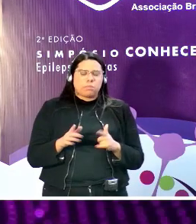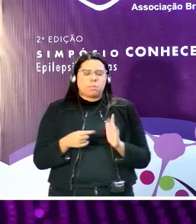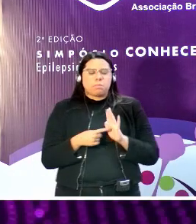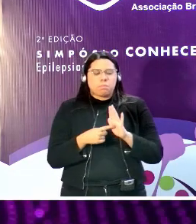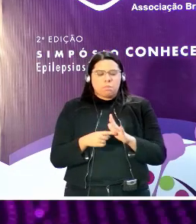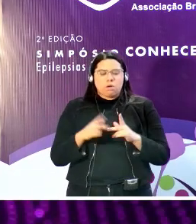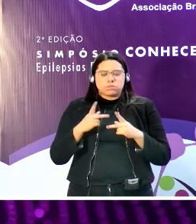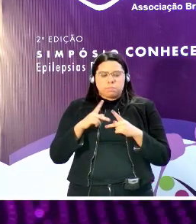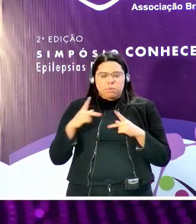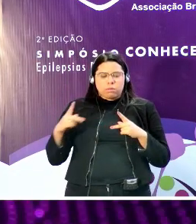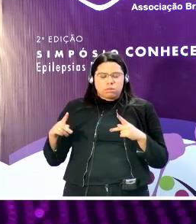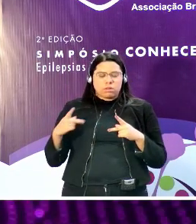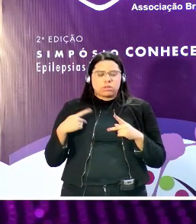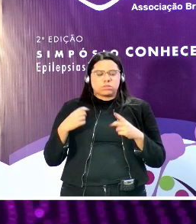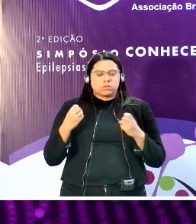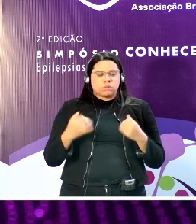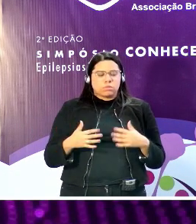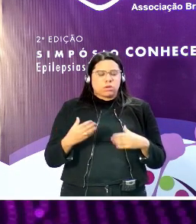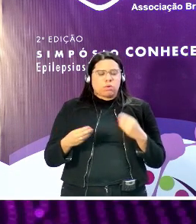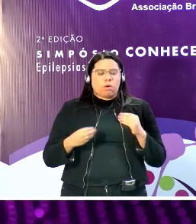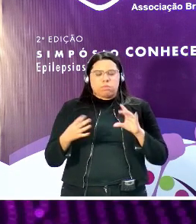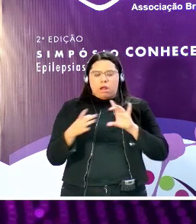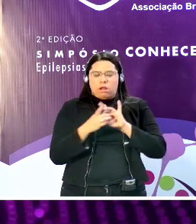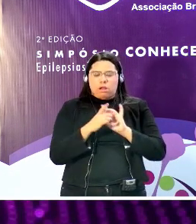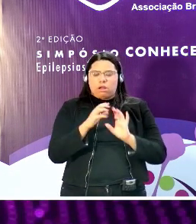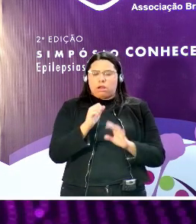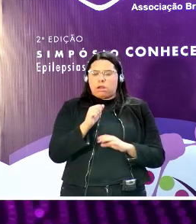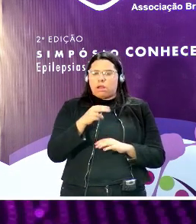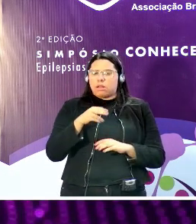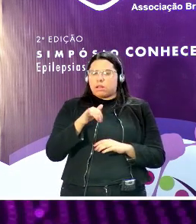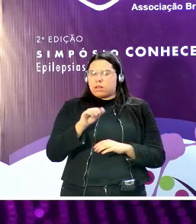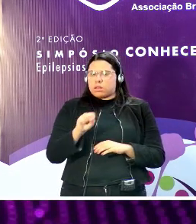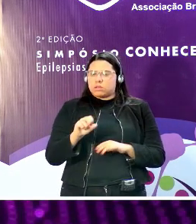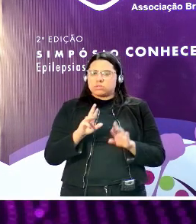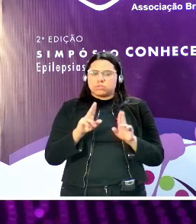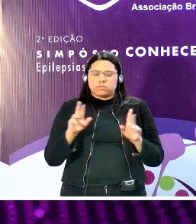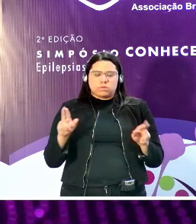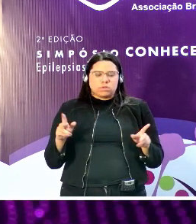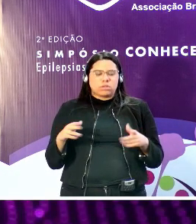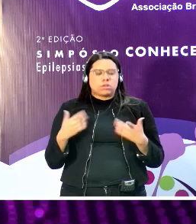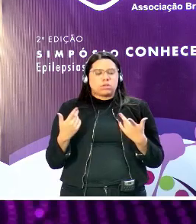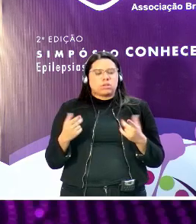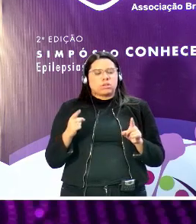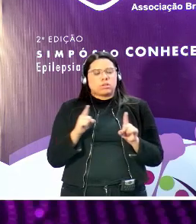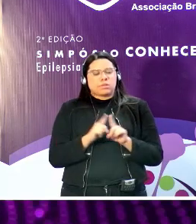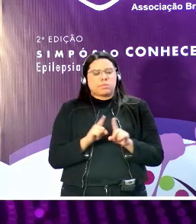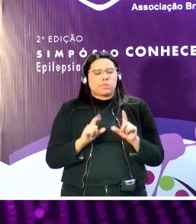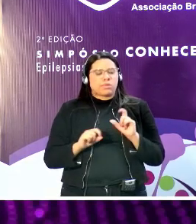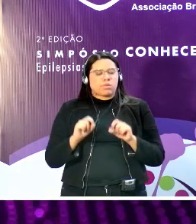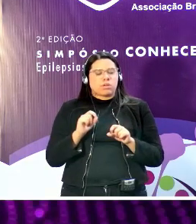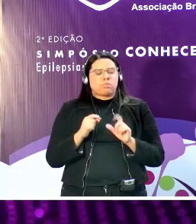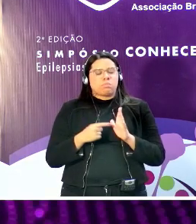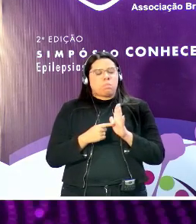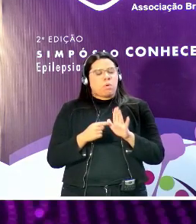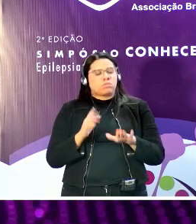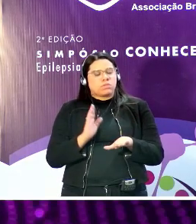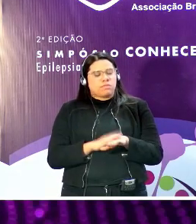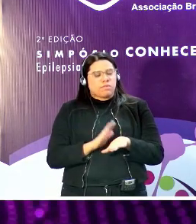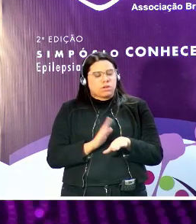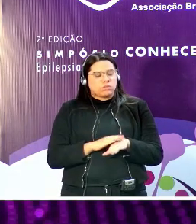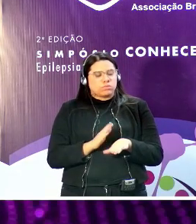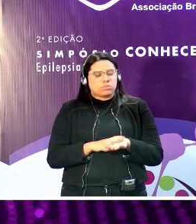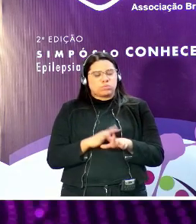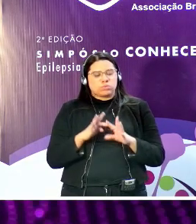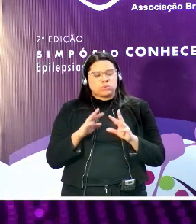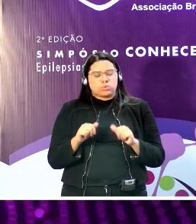proteína, falando de canais diferentes, propriedades diferentes. E o que a parte disso faz tudo